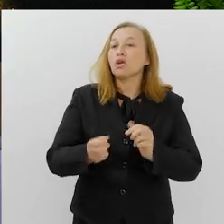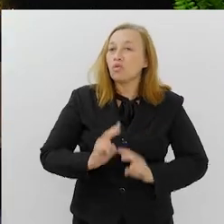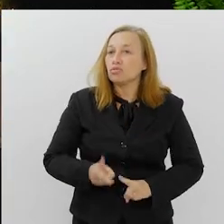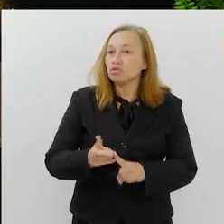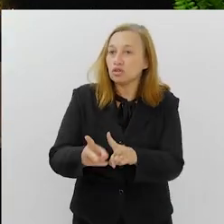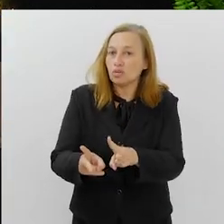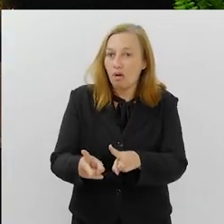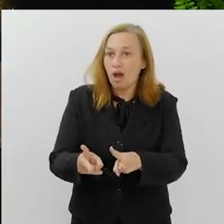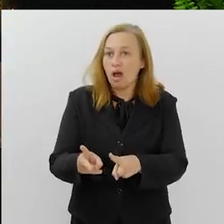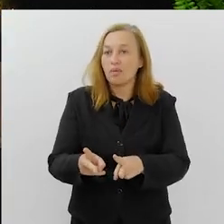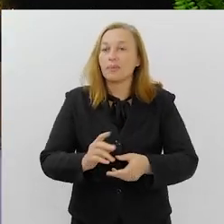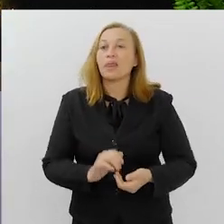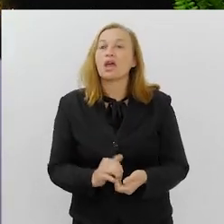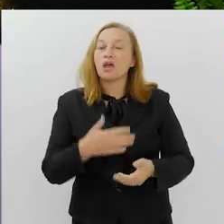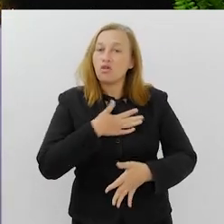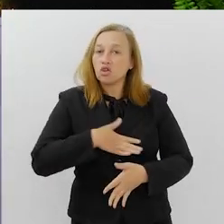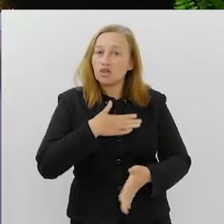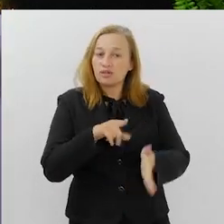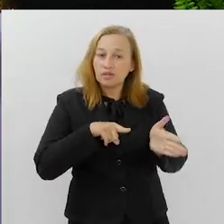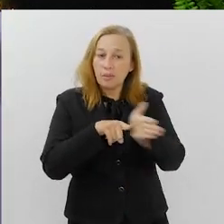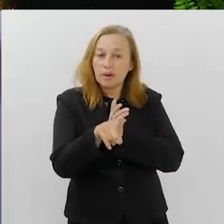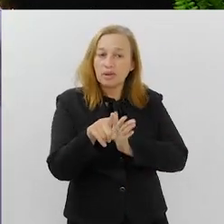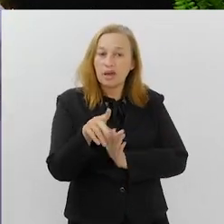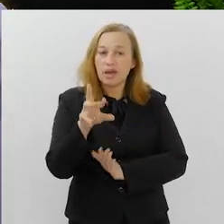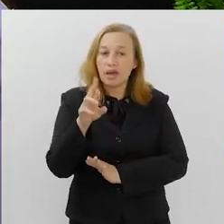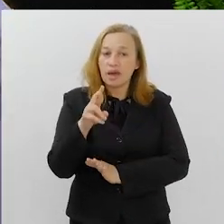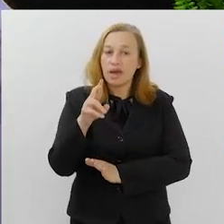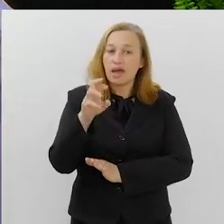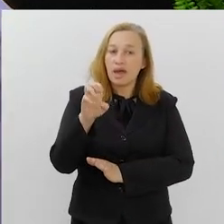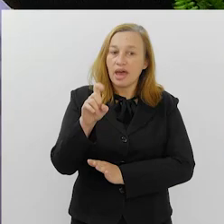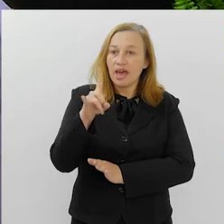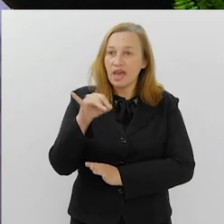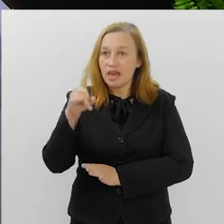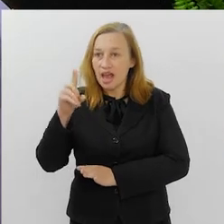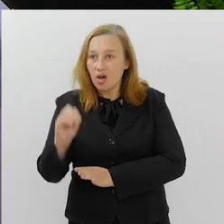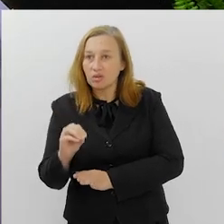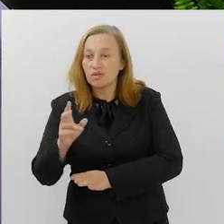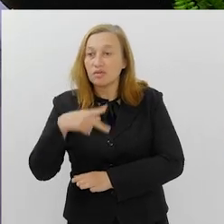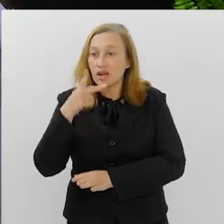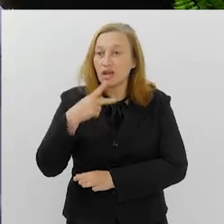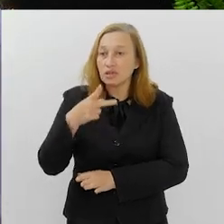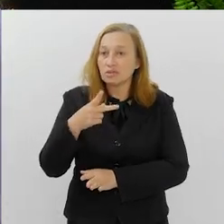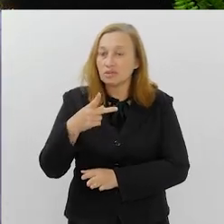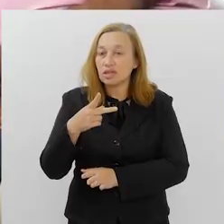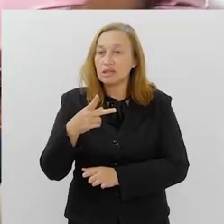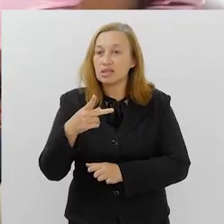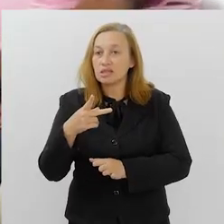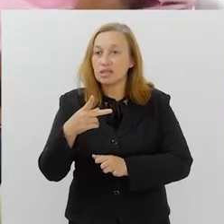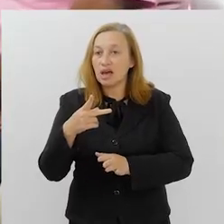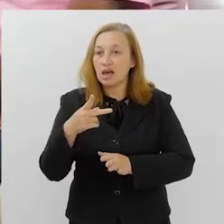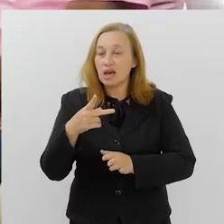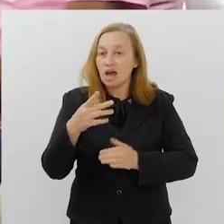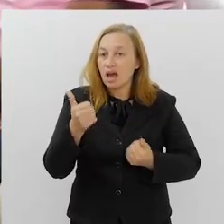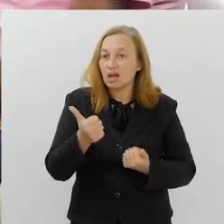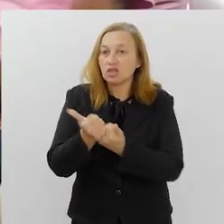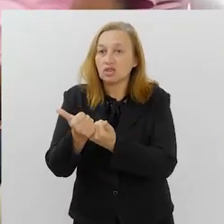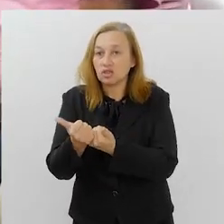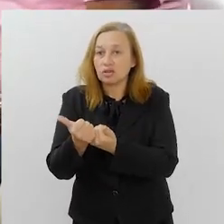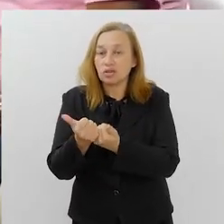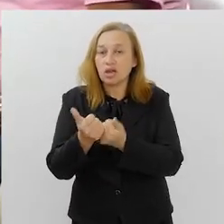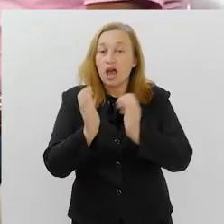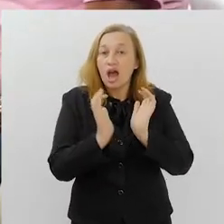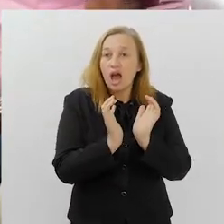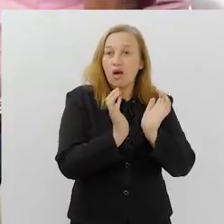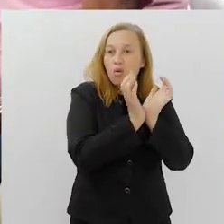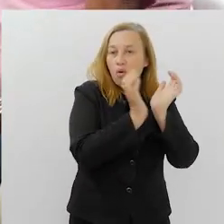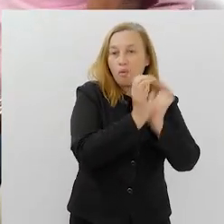nessa pegada firme, né? Eu até gostaria de passar uma pergunta para o Reinaldo, falando de conciliação. Conciliar a